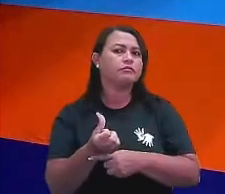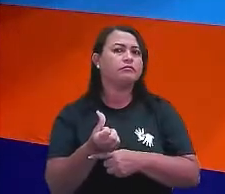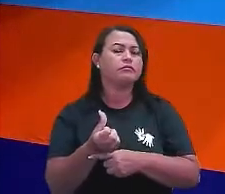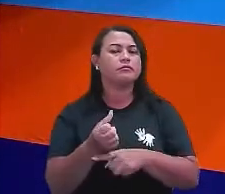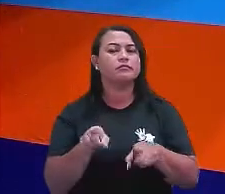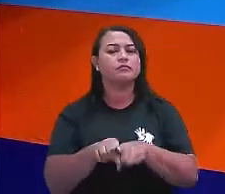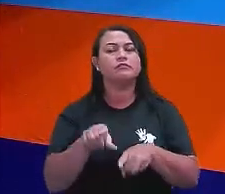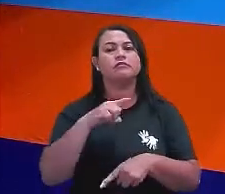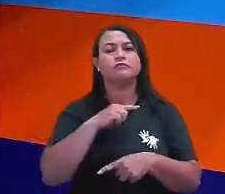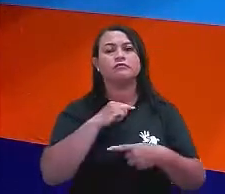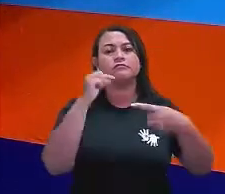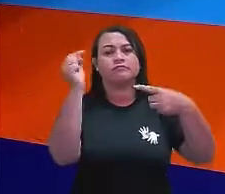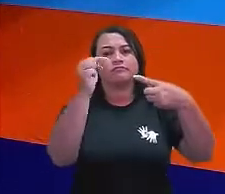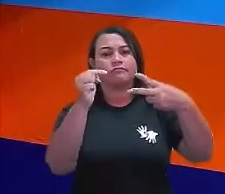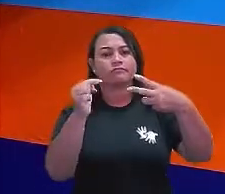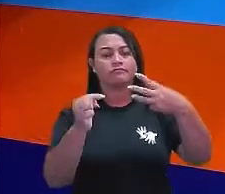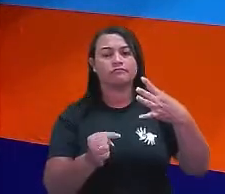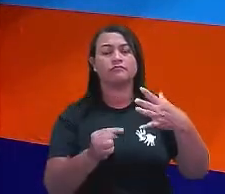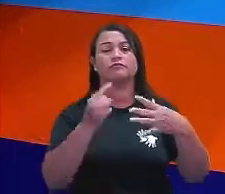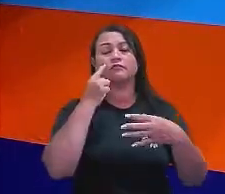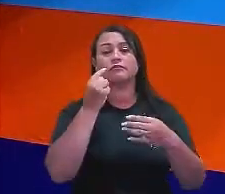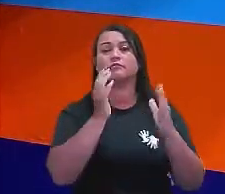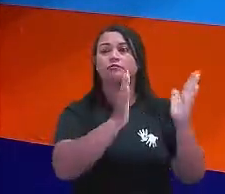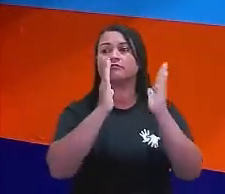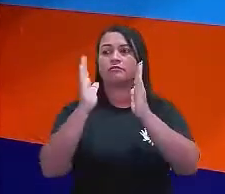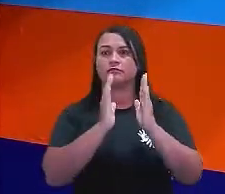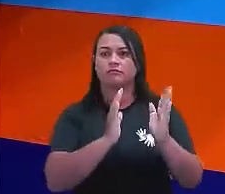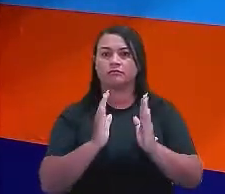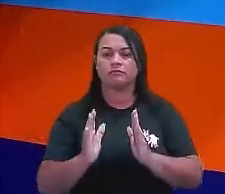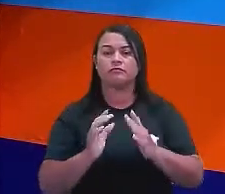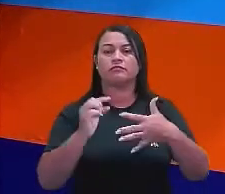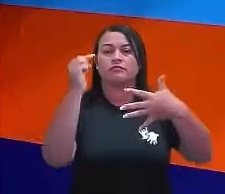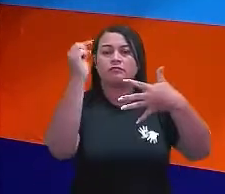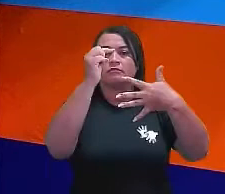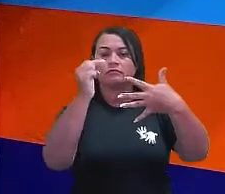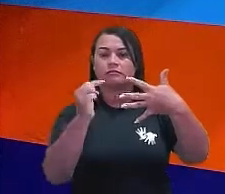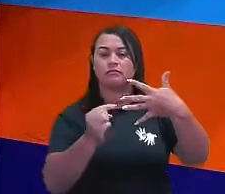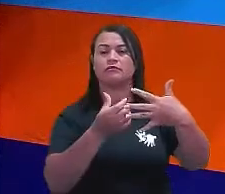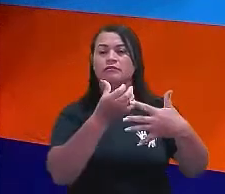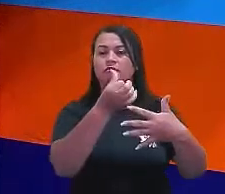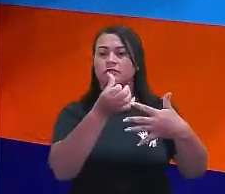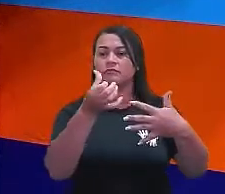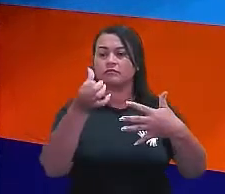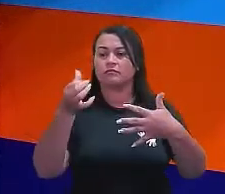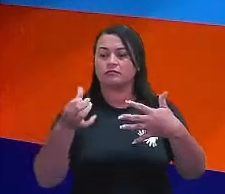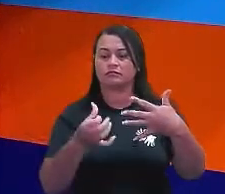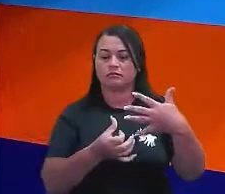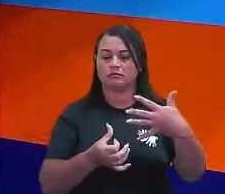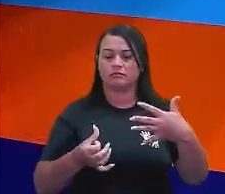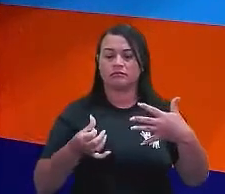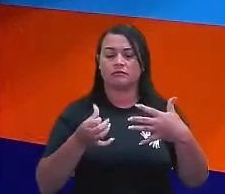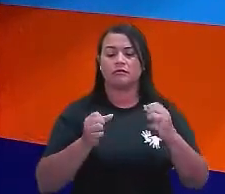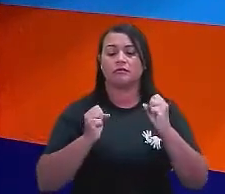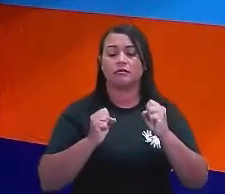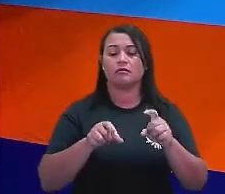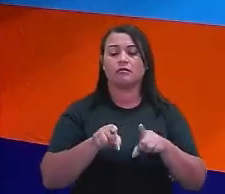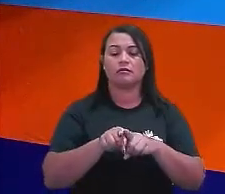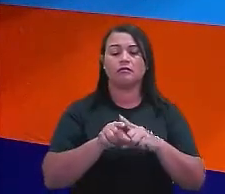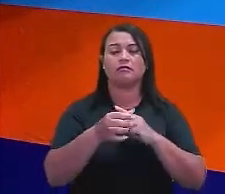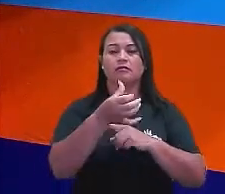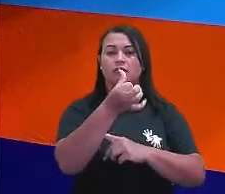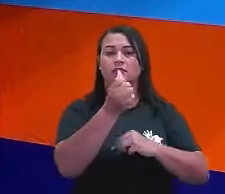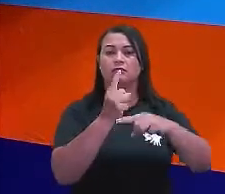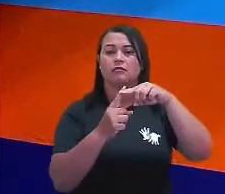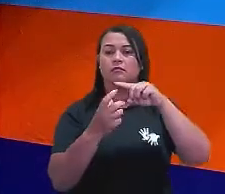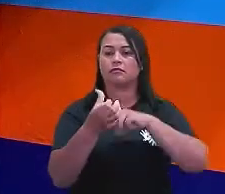Porque eu tenho 5 pilhas, em cada pilha eu tenho 6 livros. Ou eu posso fazer 6 mais